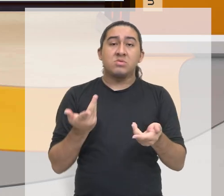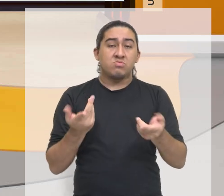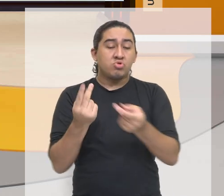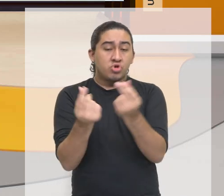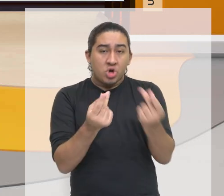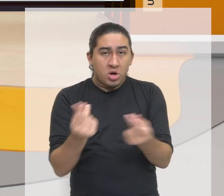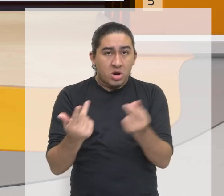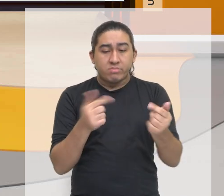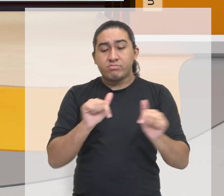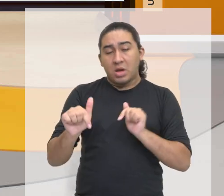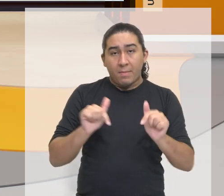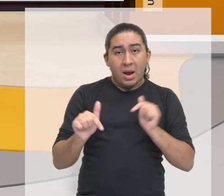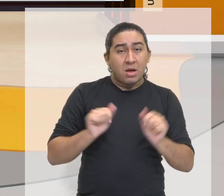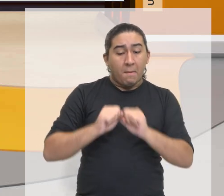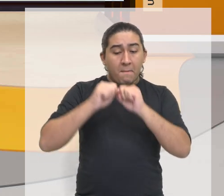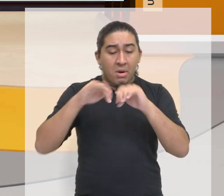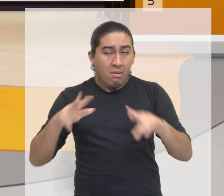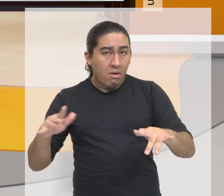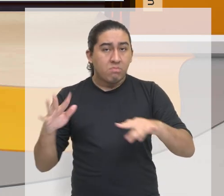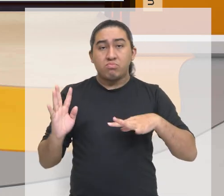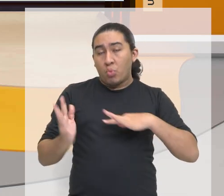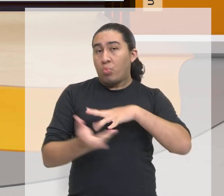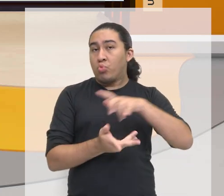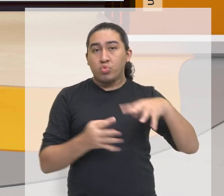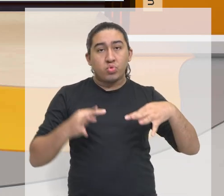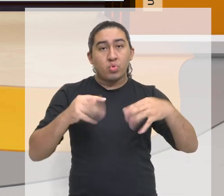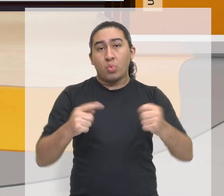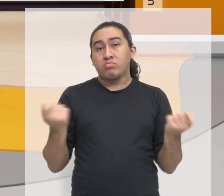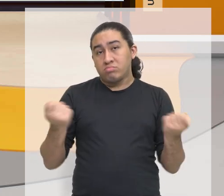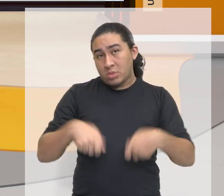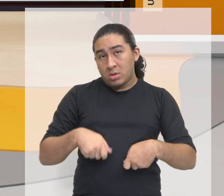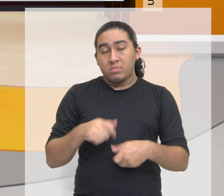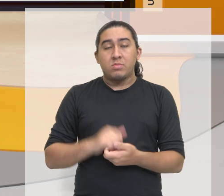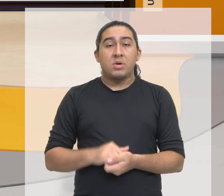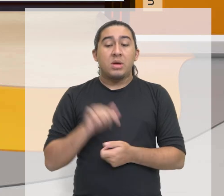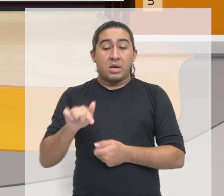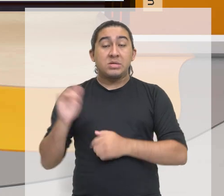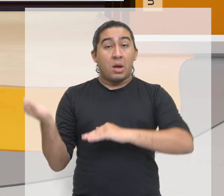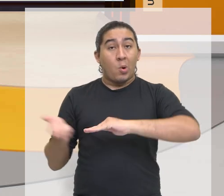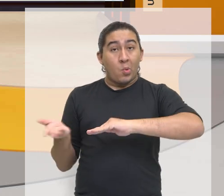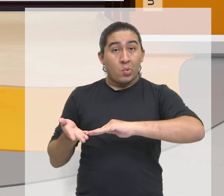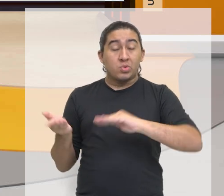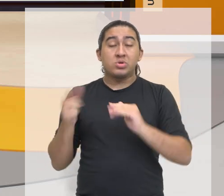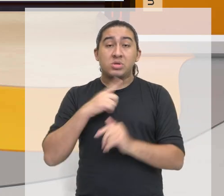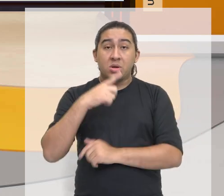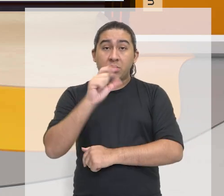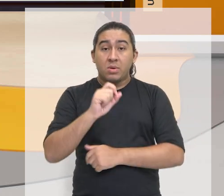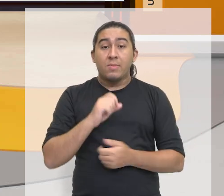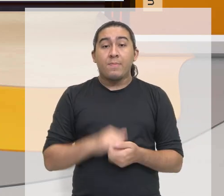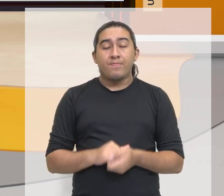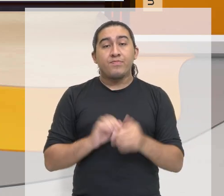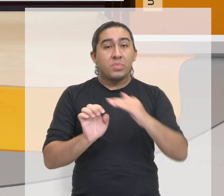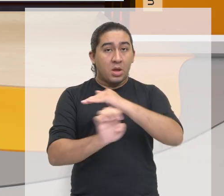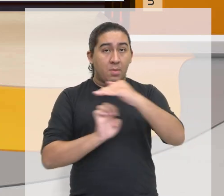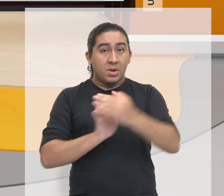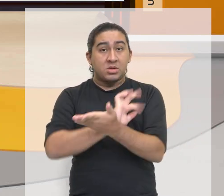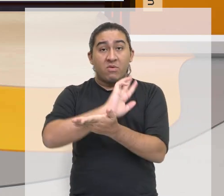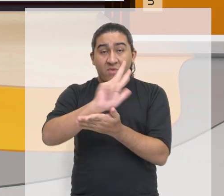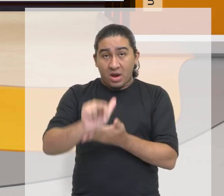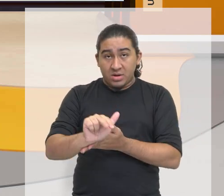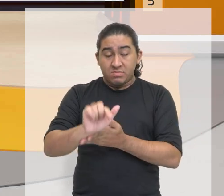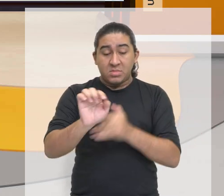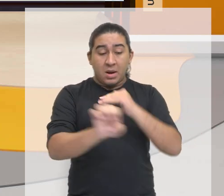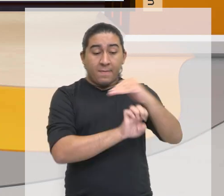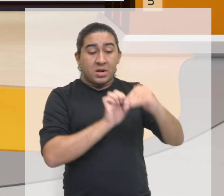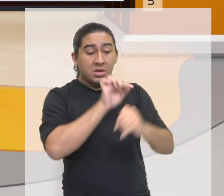trabalho. Então, aqui especificamente estamos falando da era atual, em que eu tenho a presença de empresas e essas